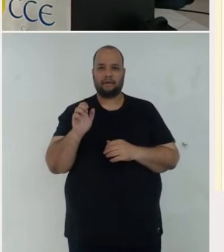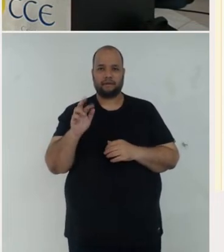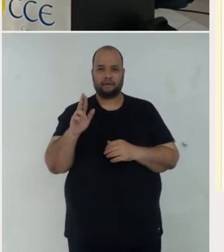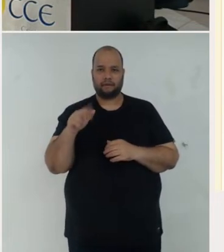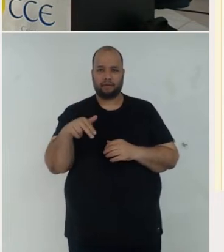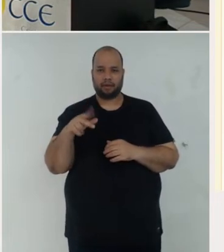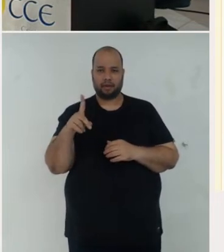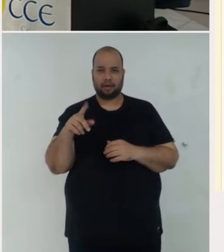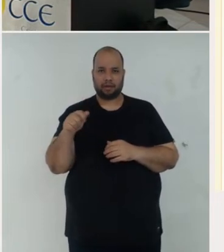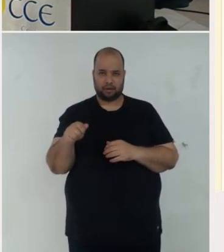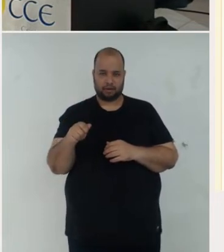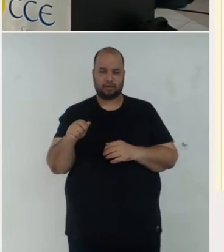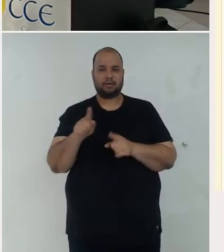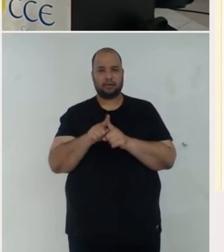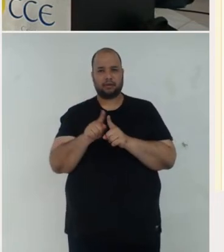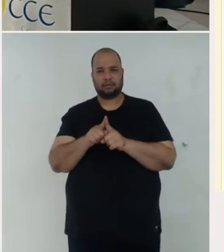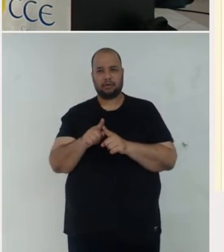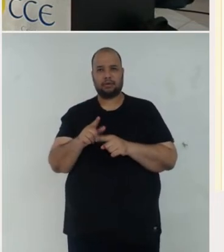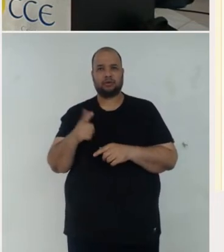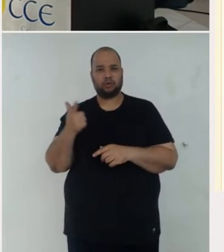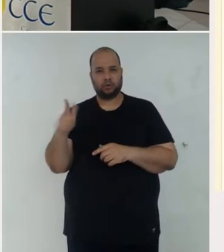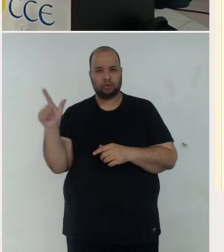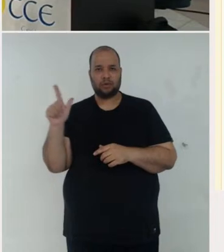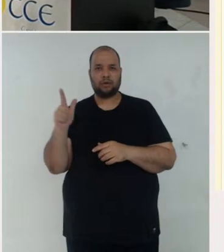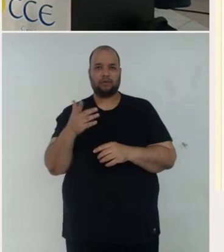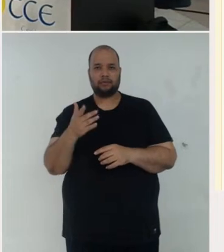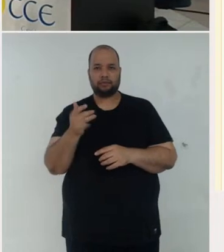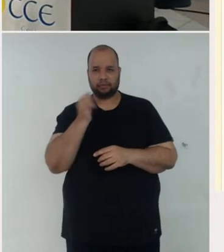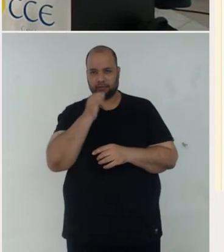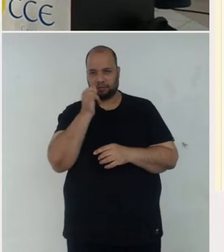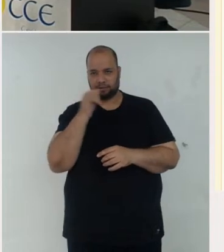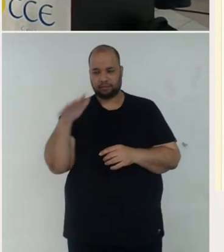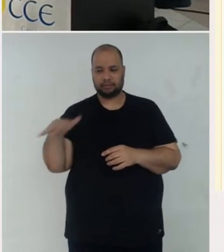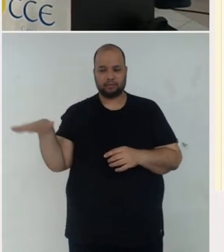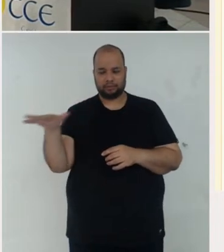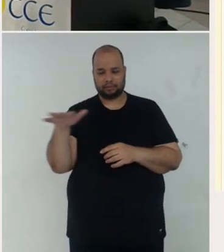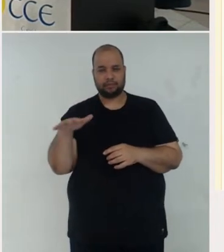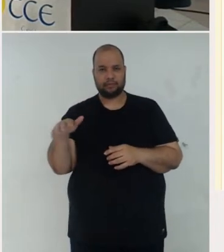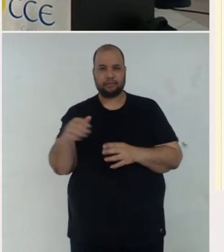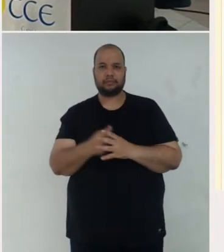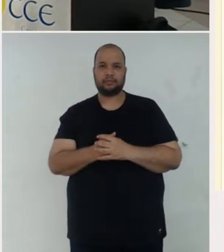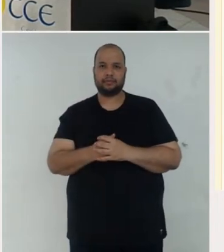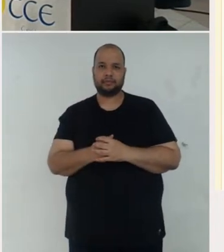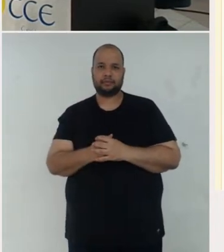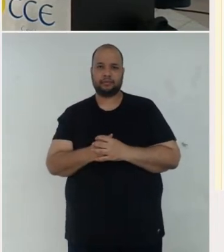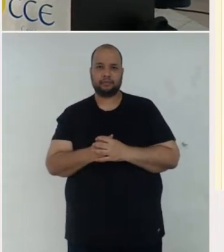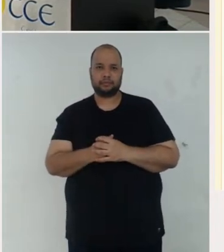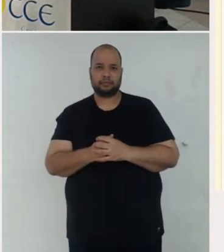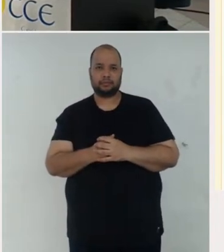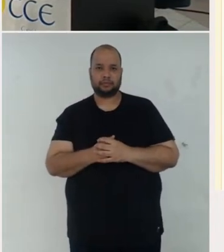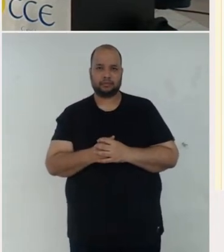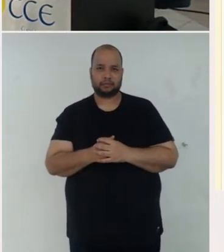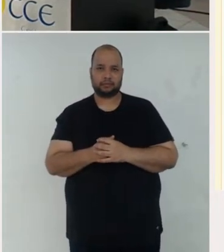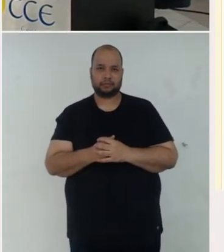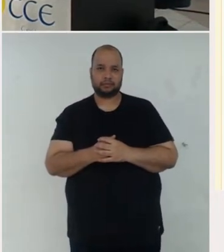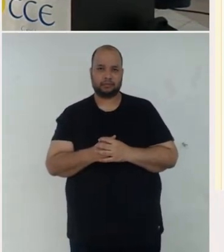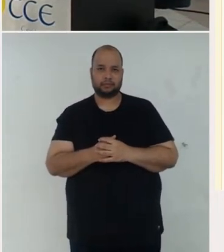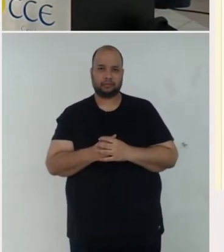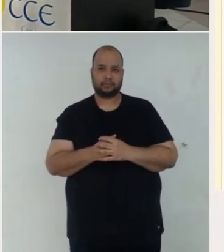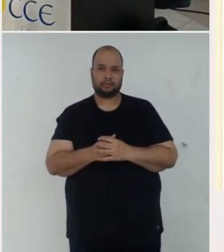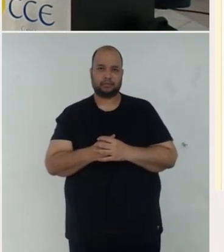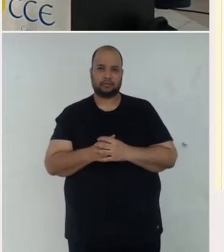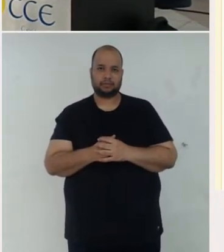sei onde está. Não sabe, tá, não. A